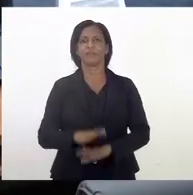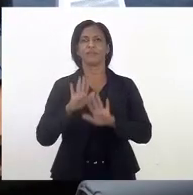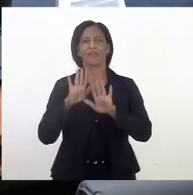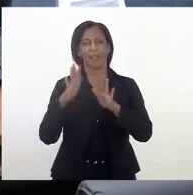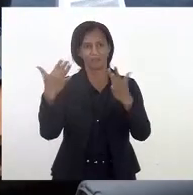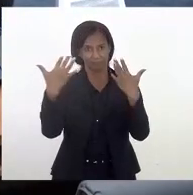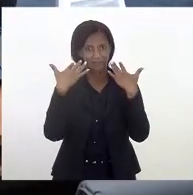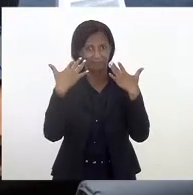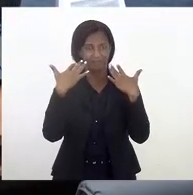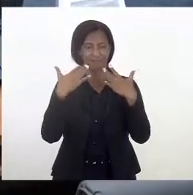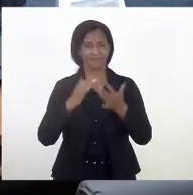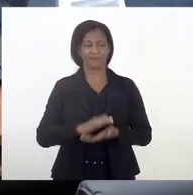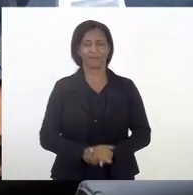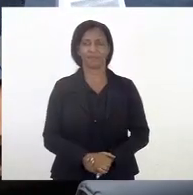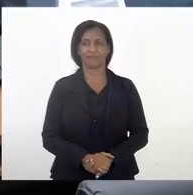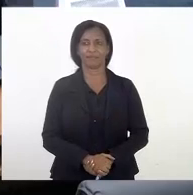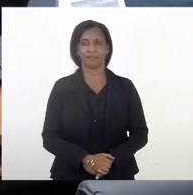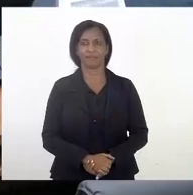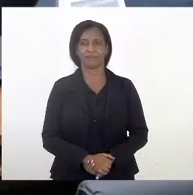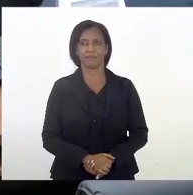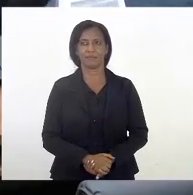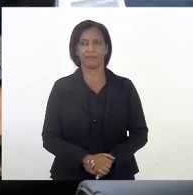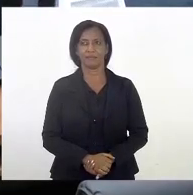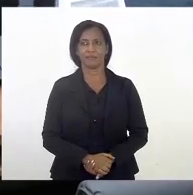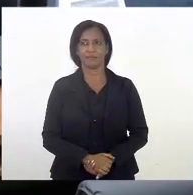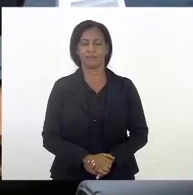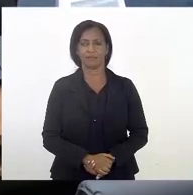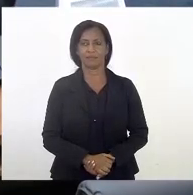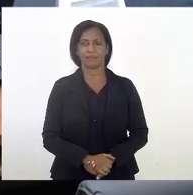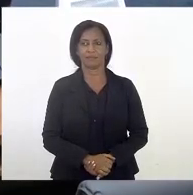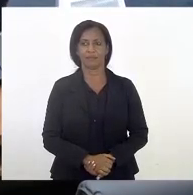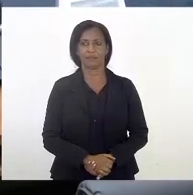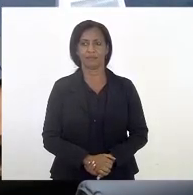a himiko Ah tá tá bom